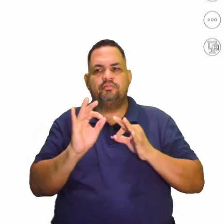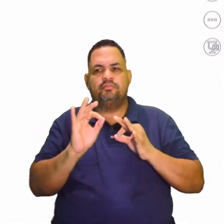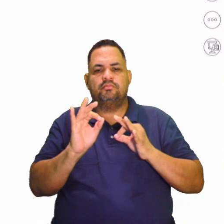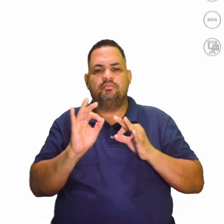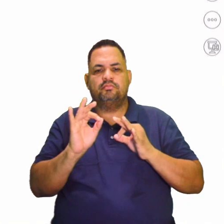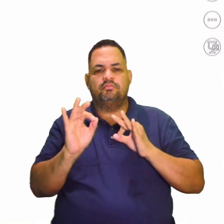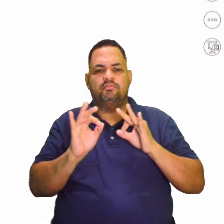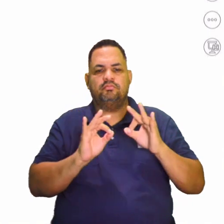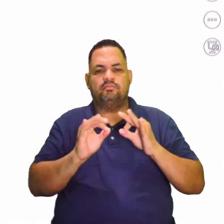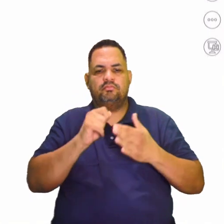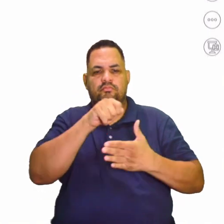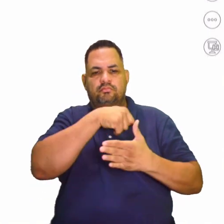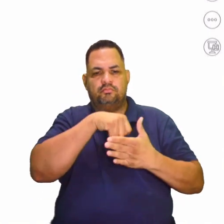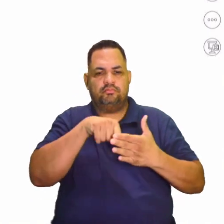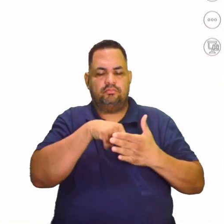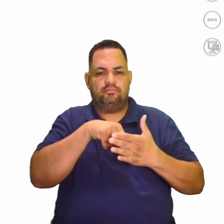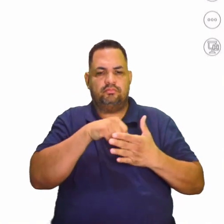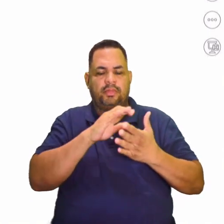de